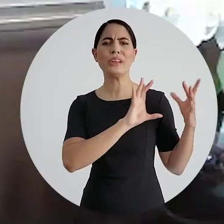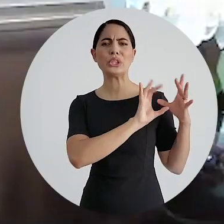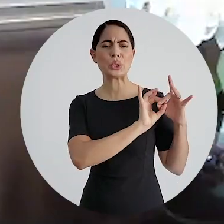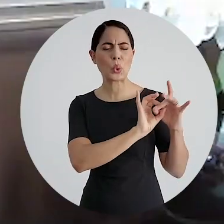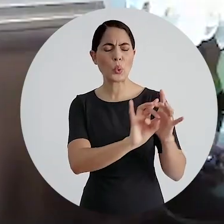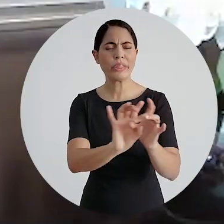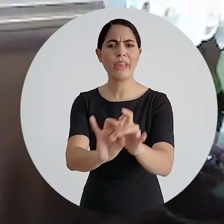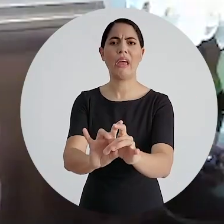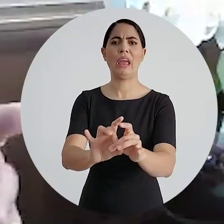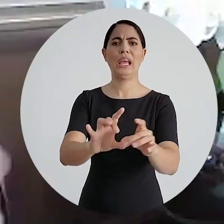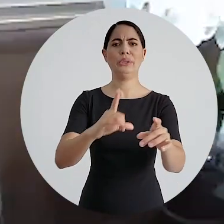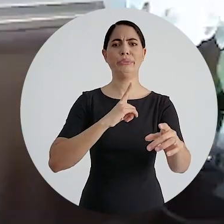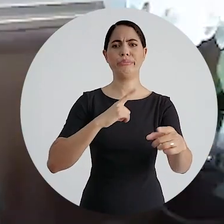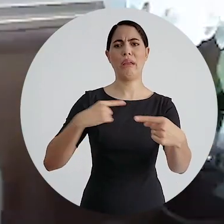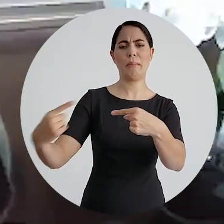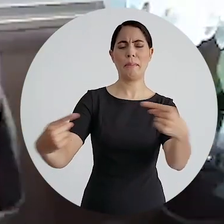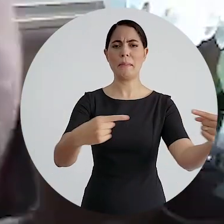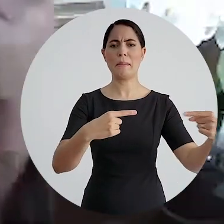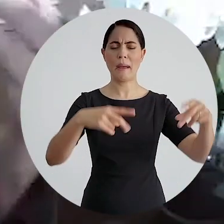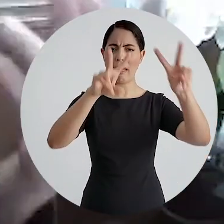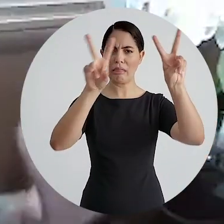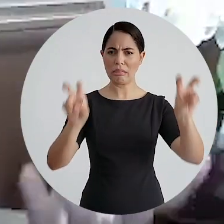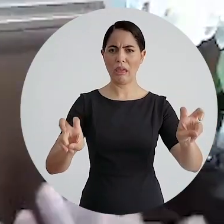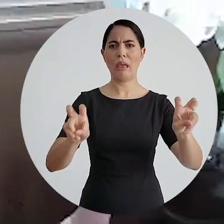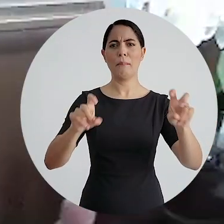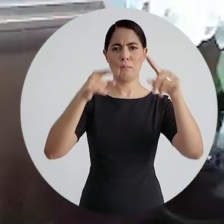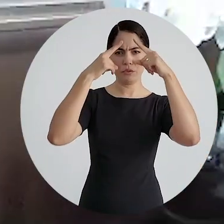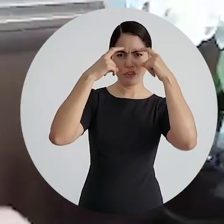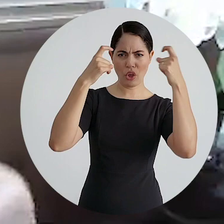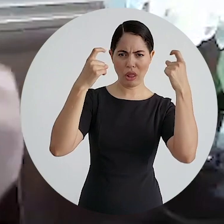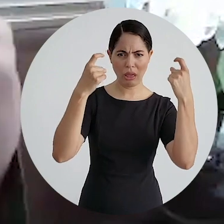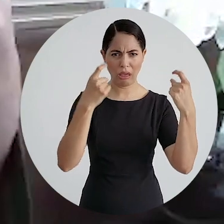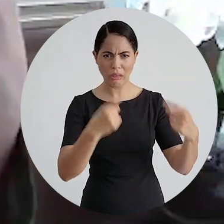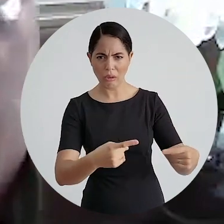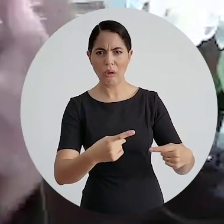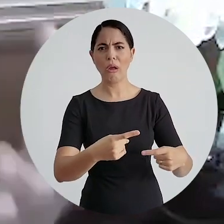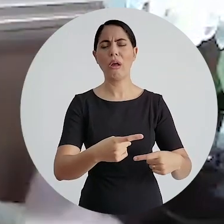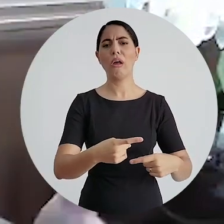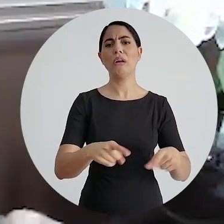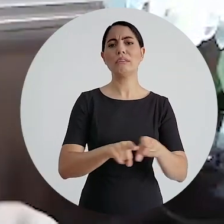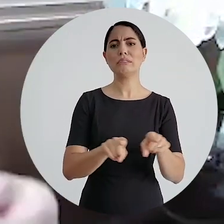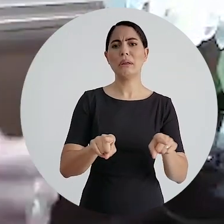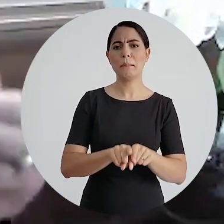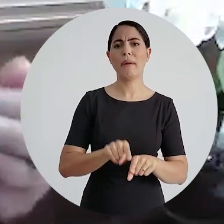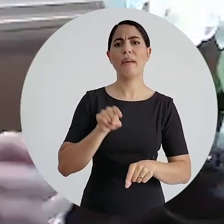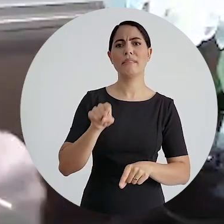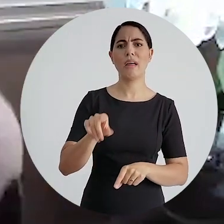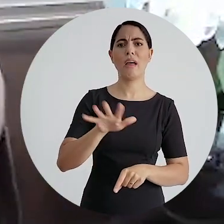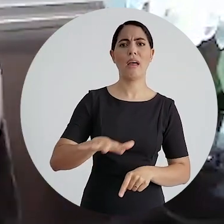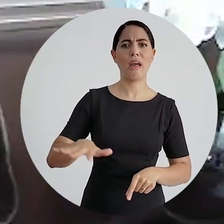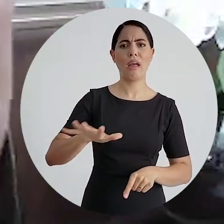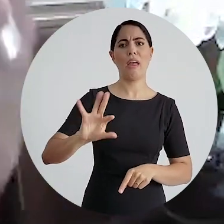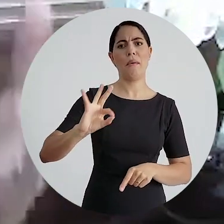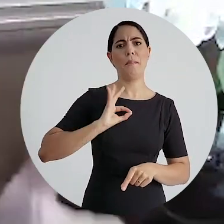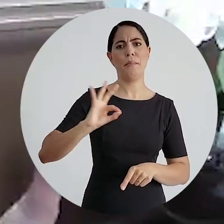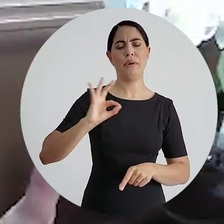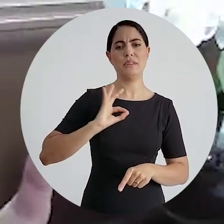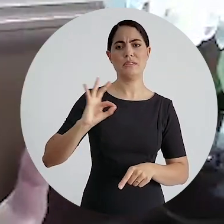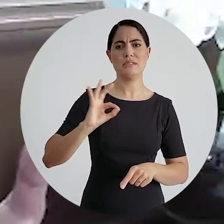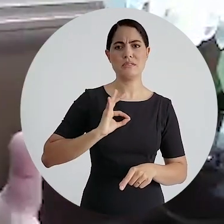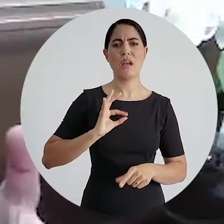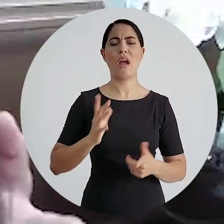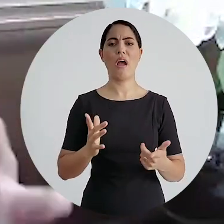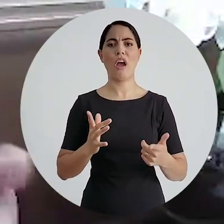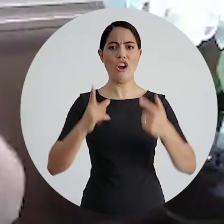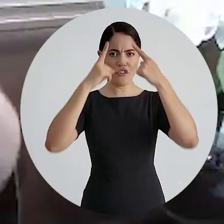tem, nesse contexto todo, de discussão a respeito de violência, de letalidade policial, de necessidade de